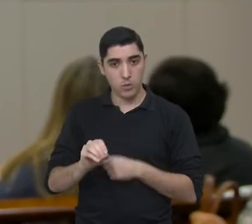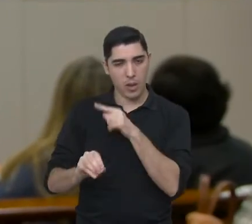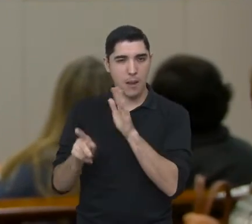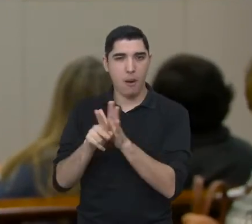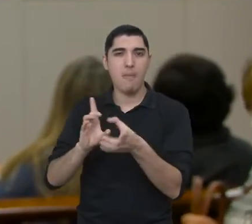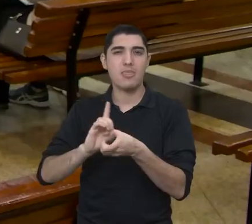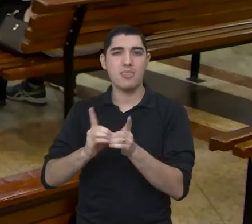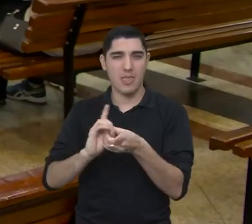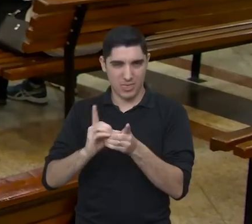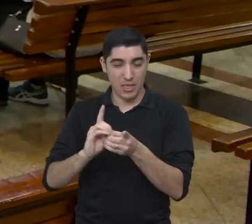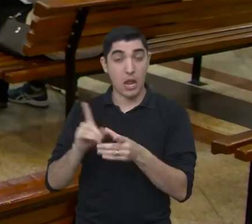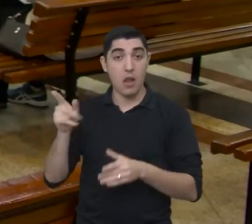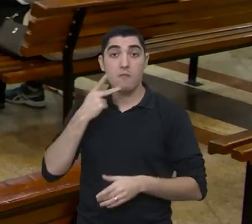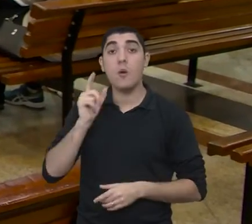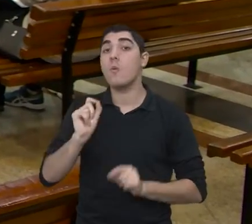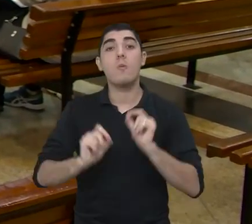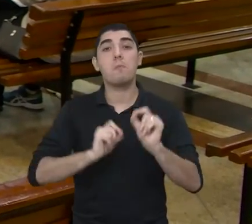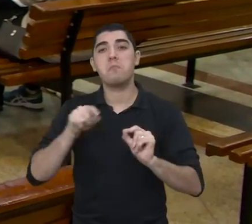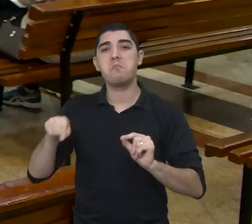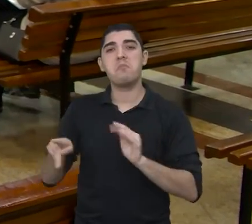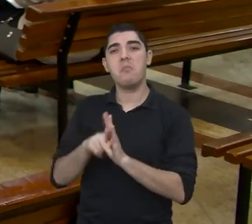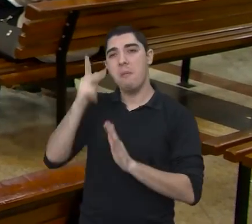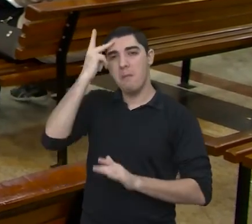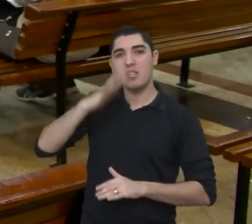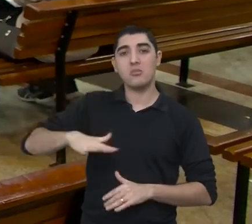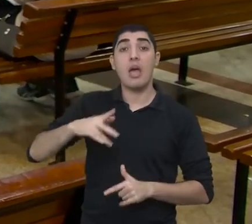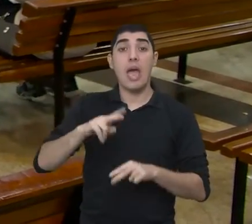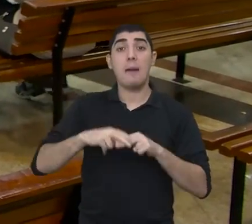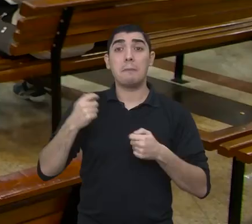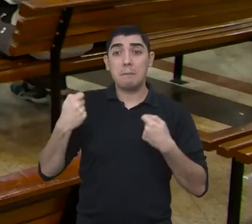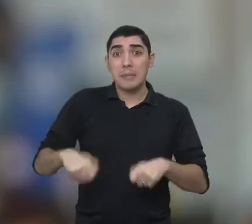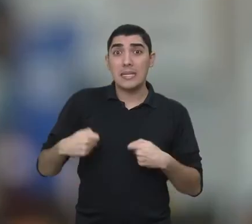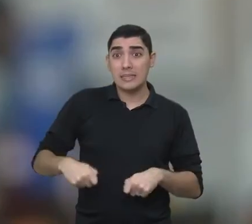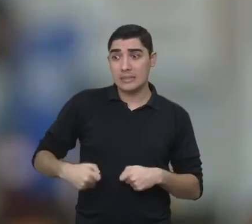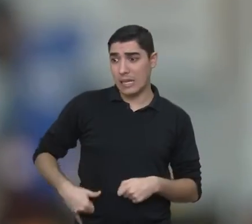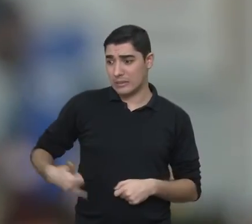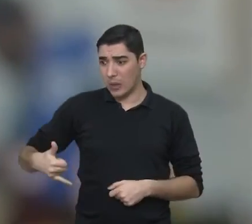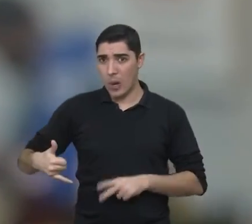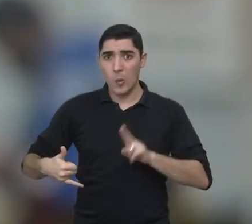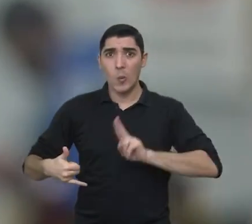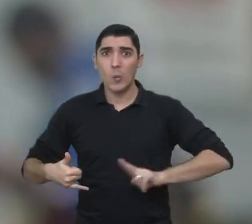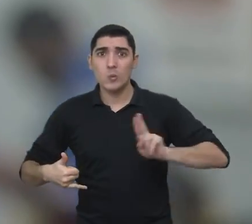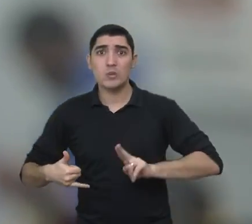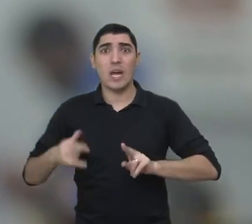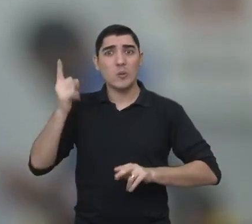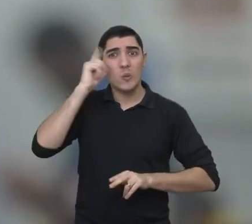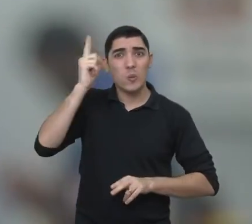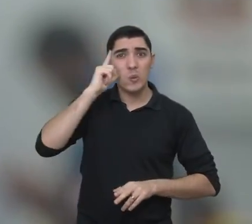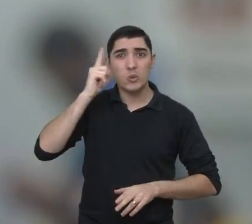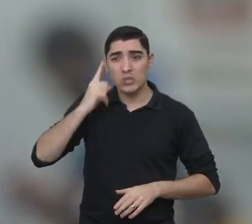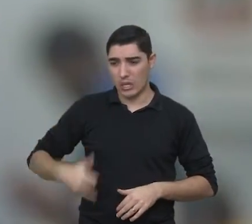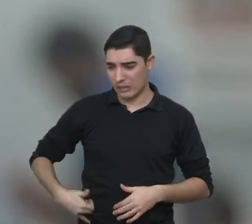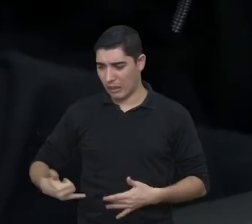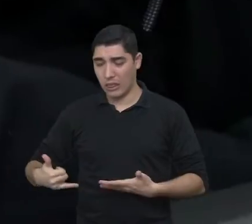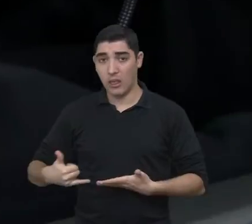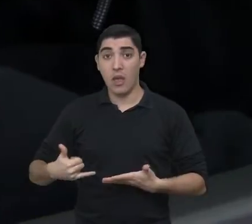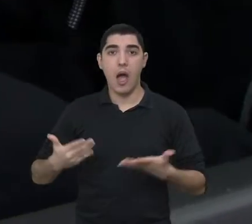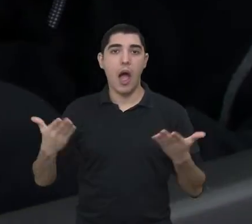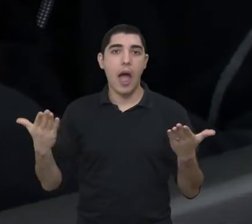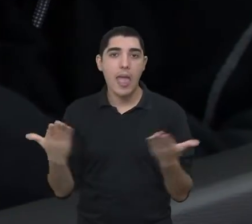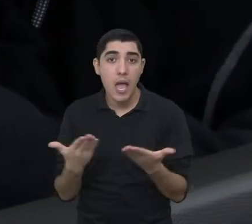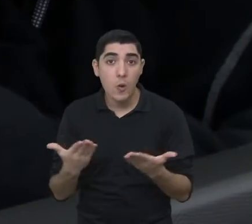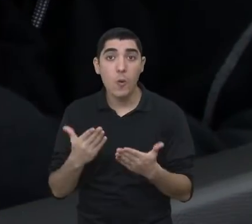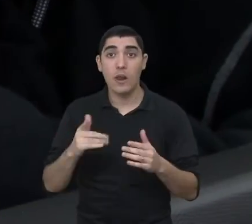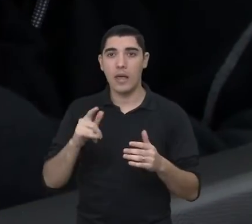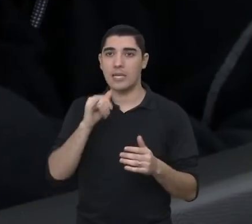Eduardo Gomes, um dos motivos desse comportamento é por conta da necessidade do uso desses equipamentos no dia a dia e que